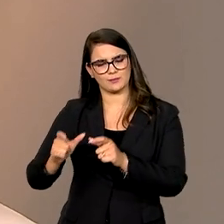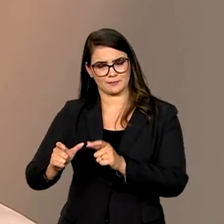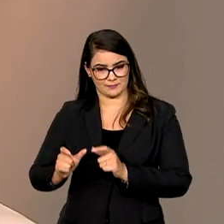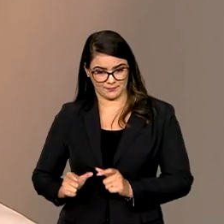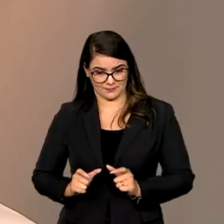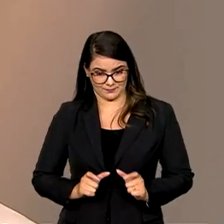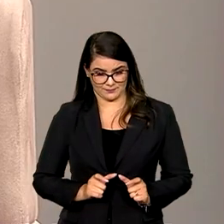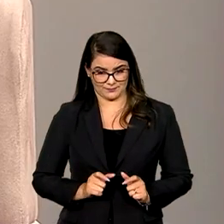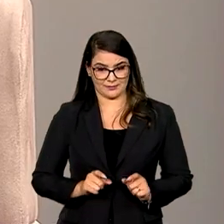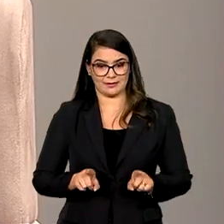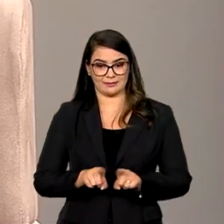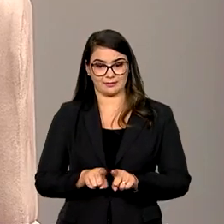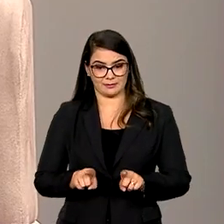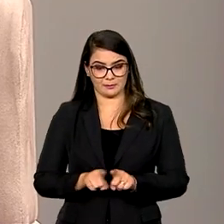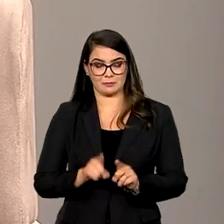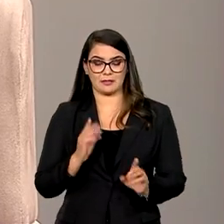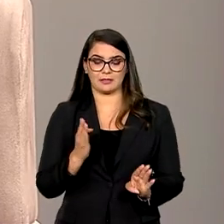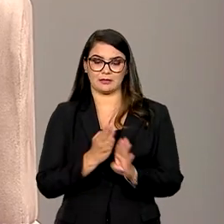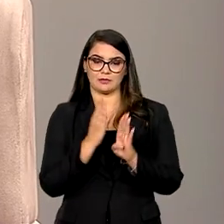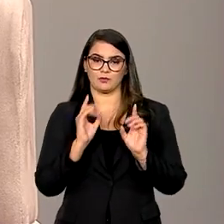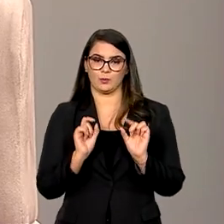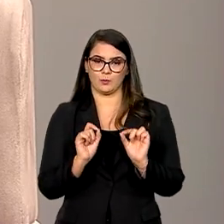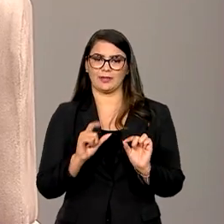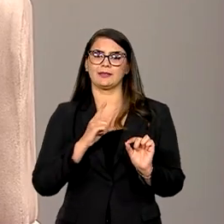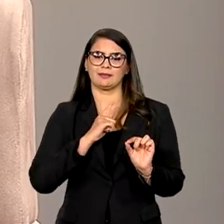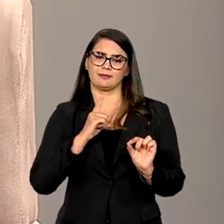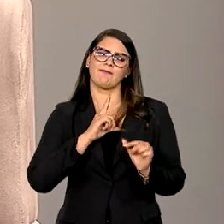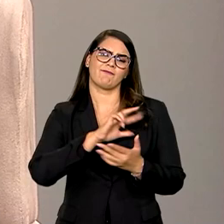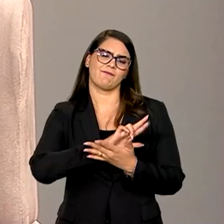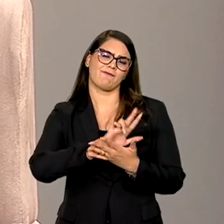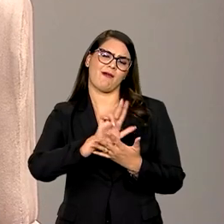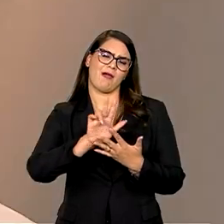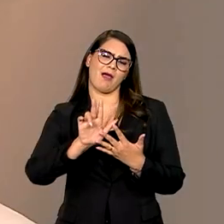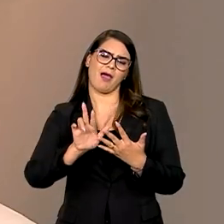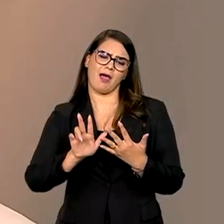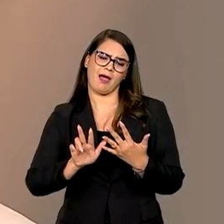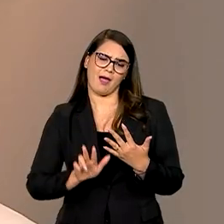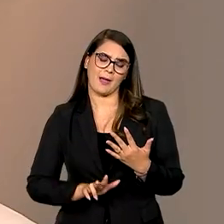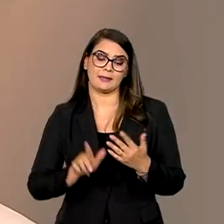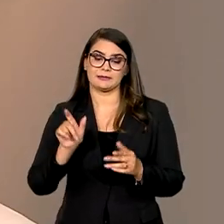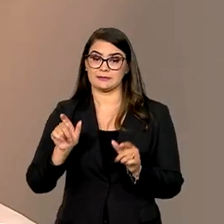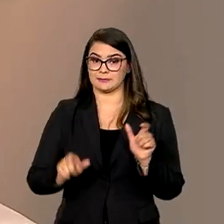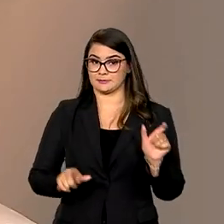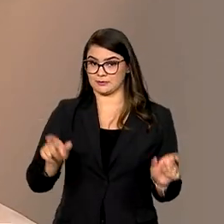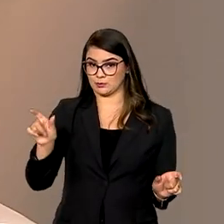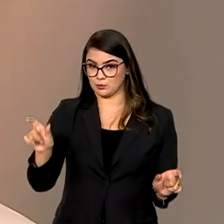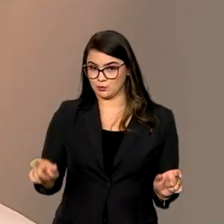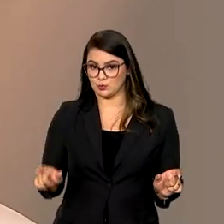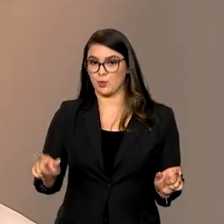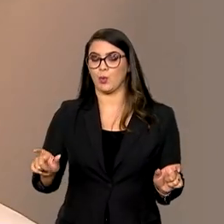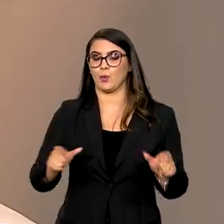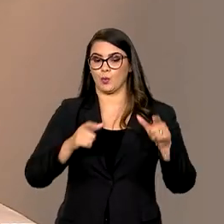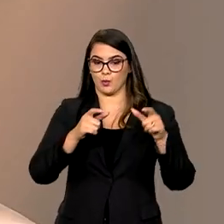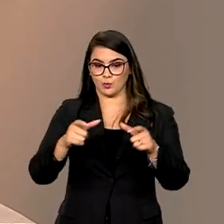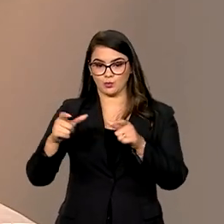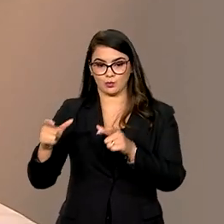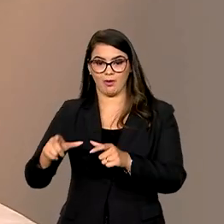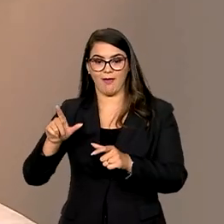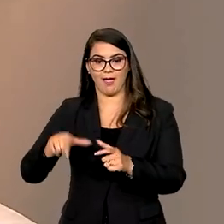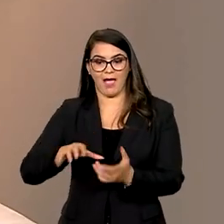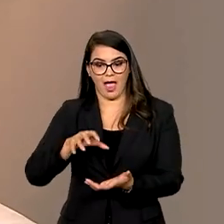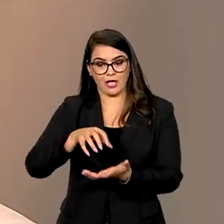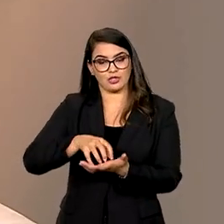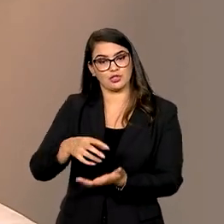por um outro lado, a gente também identificou que existem muitos e muitas pessoas nos territórios que são